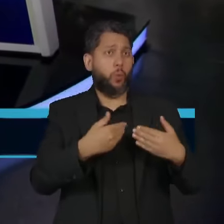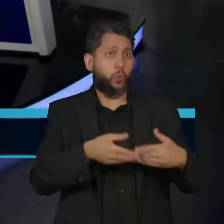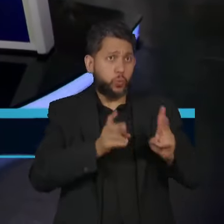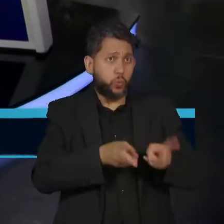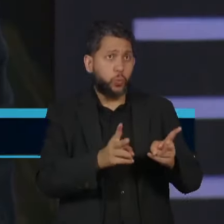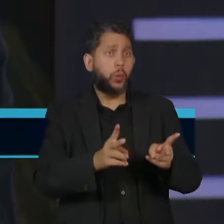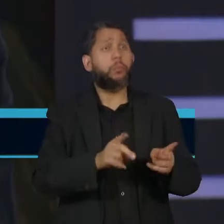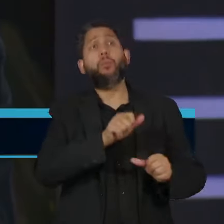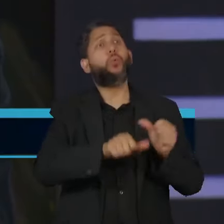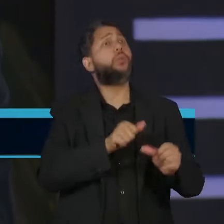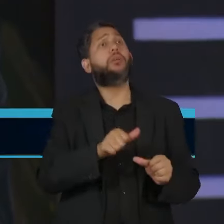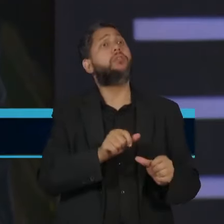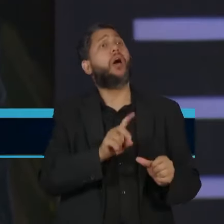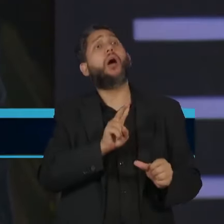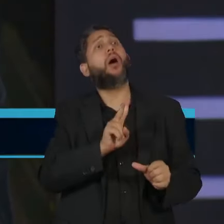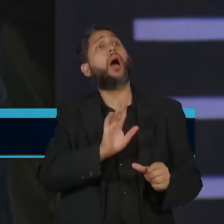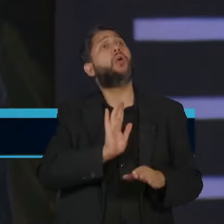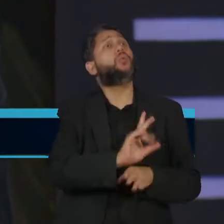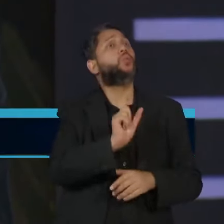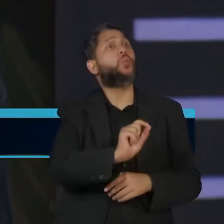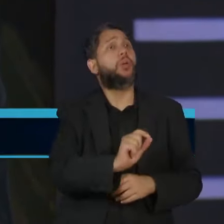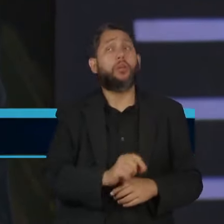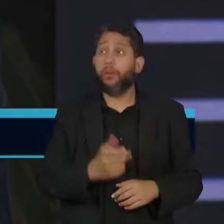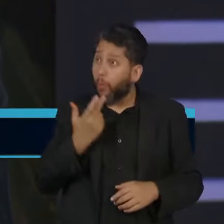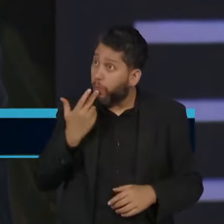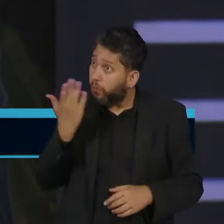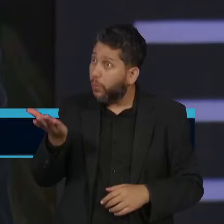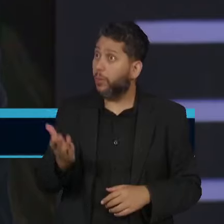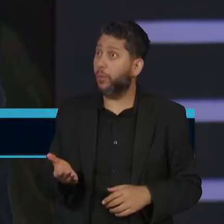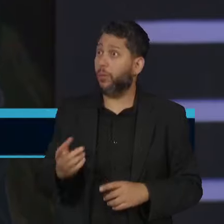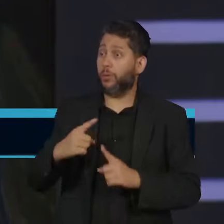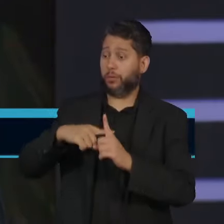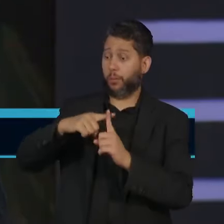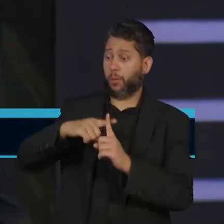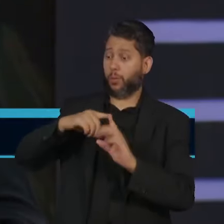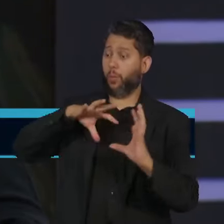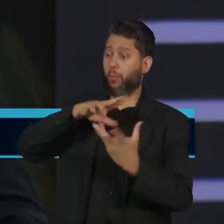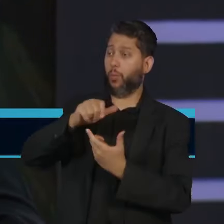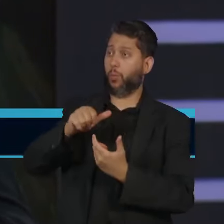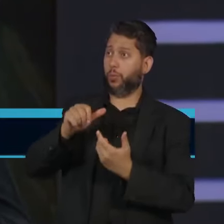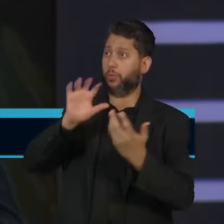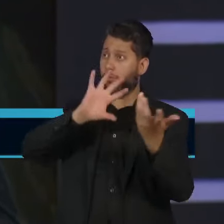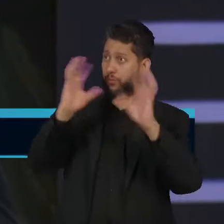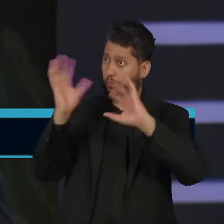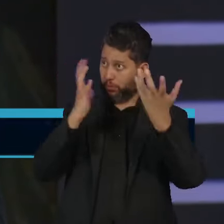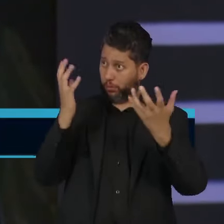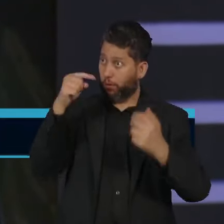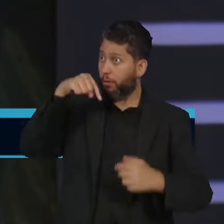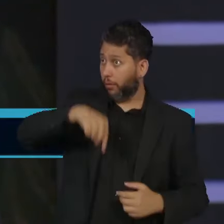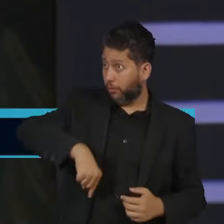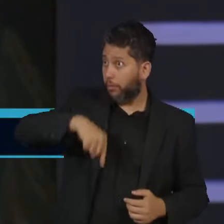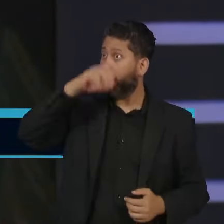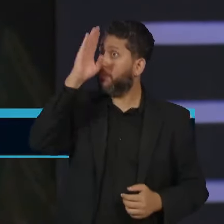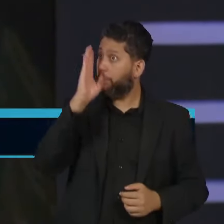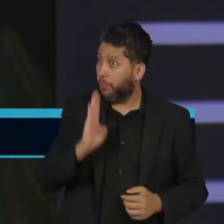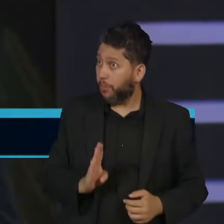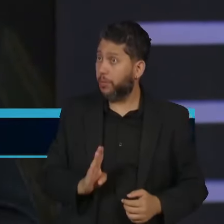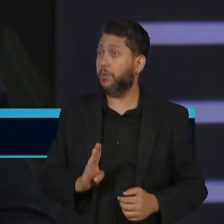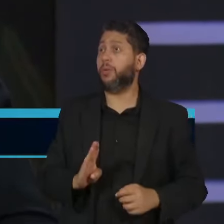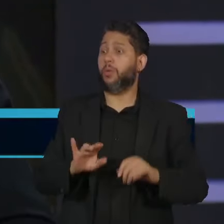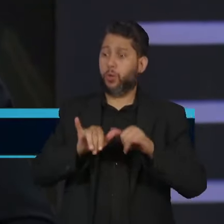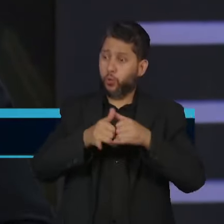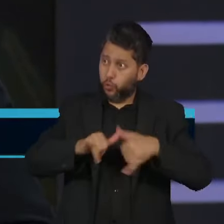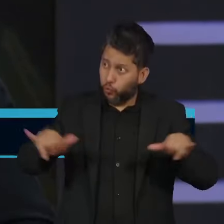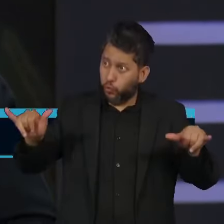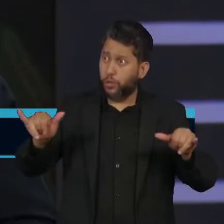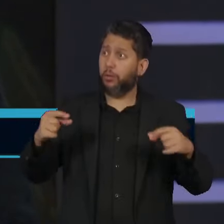mudanças? Exatamente o que a gente falava no bloco anterior sobre a questão do aquecimento global. O Brasil, além de todo o nosso, a nossa matriz